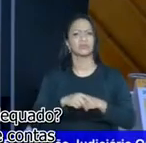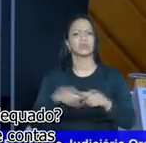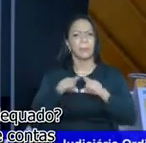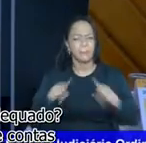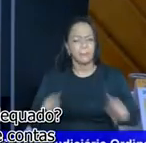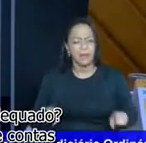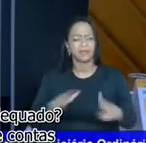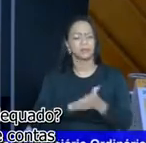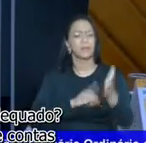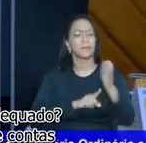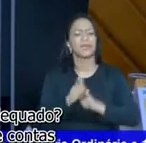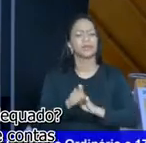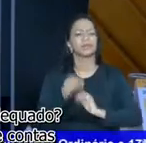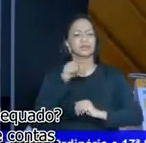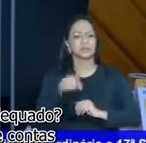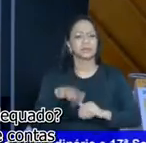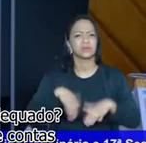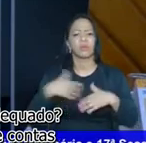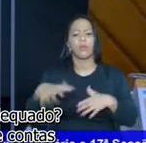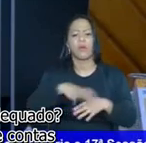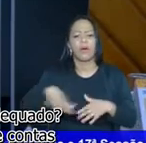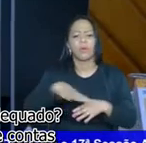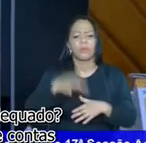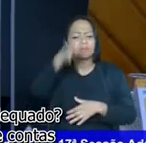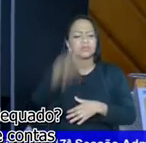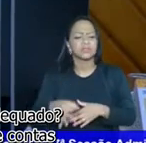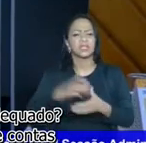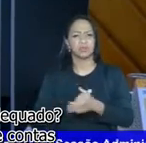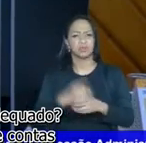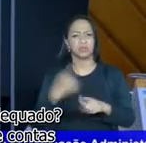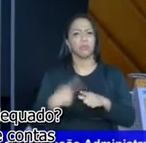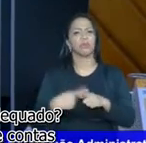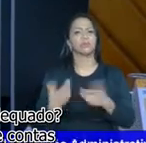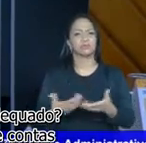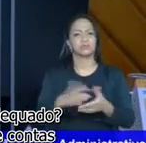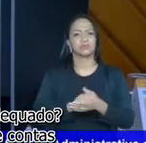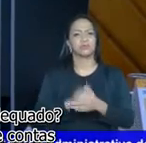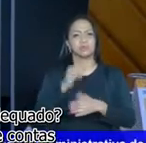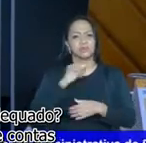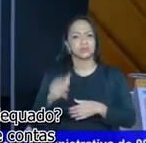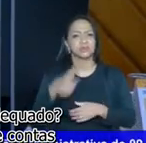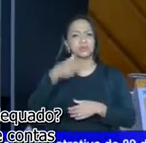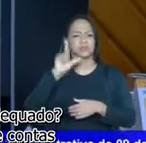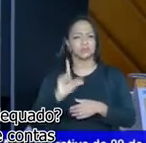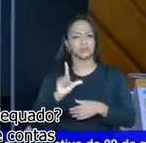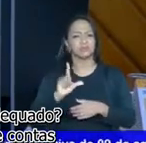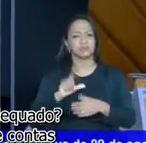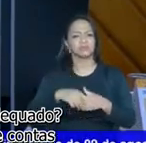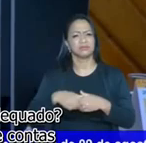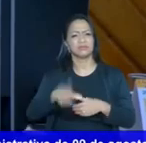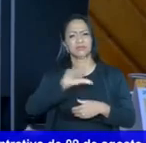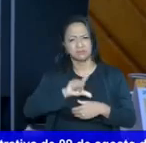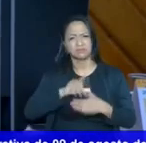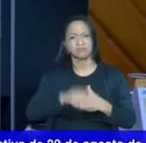Mas eu indago a Vossa Excelência, qual que é o meio adequado? Porque, como disse anteriormente, a prestação